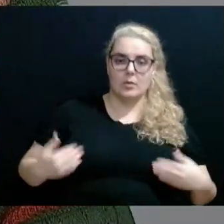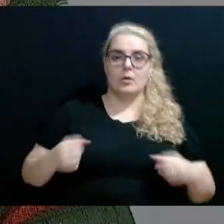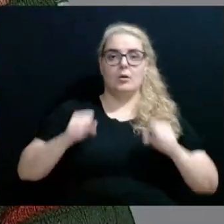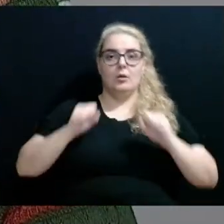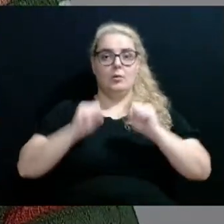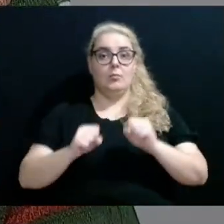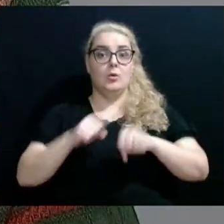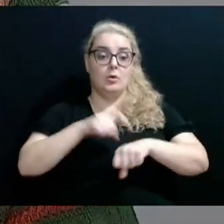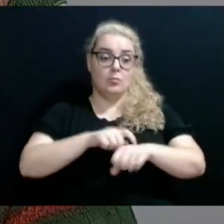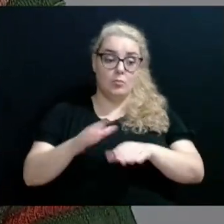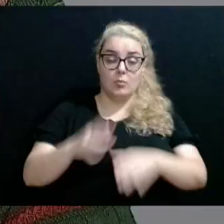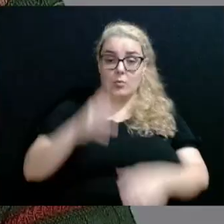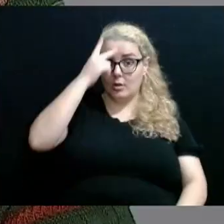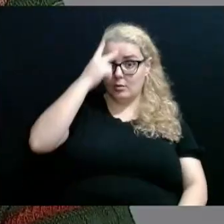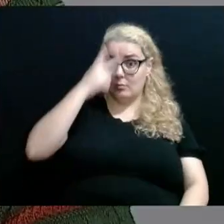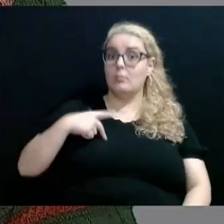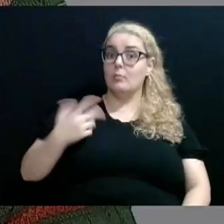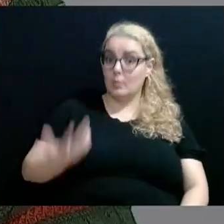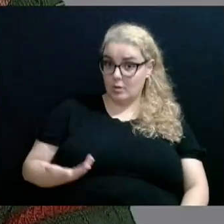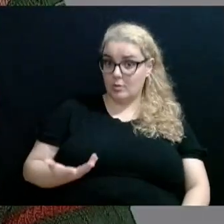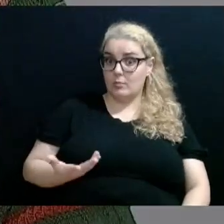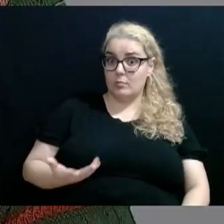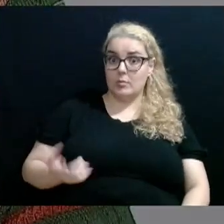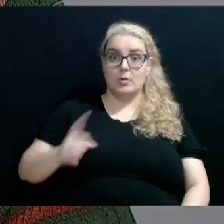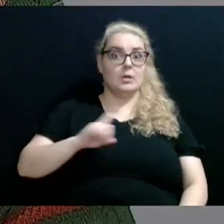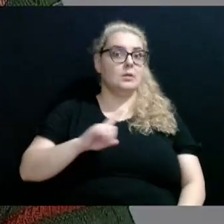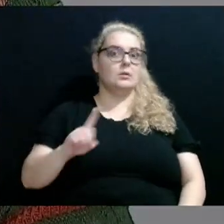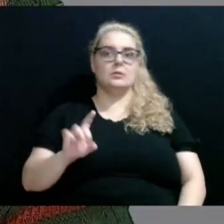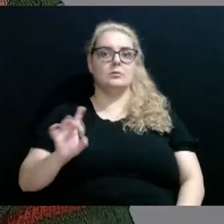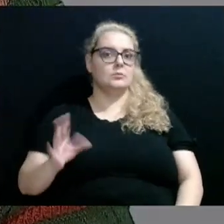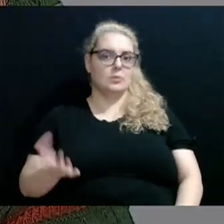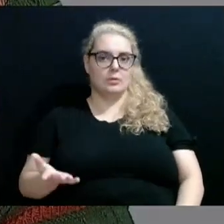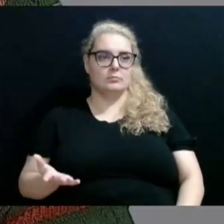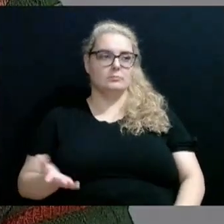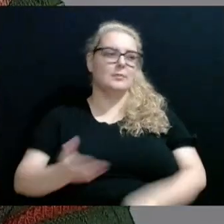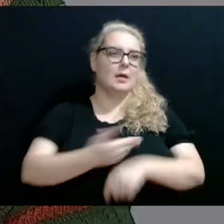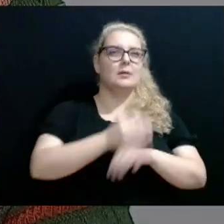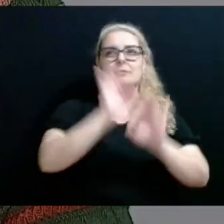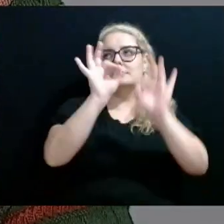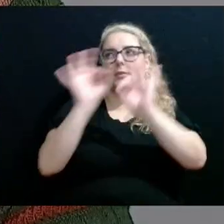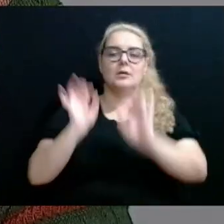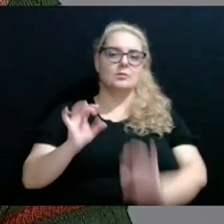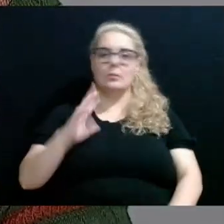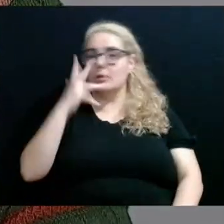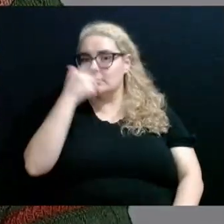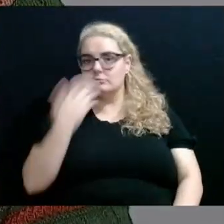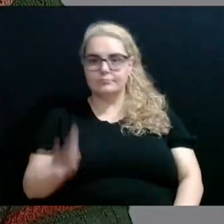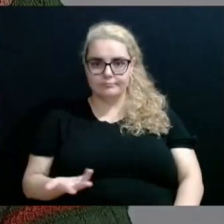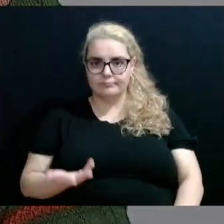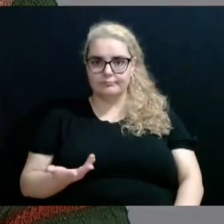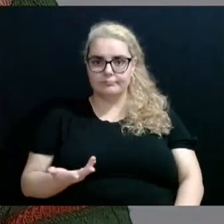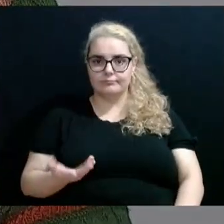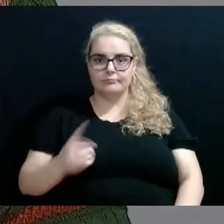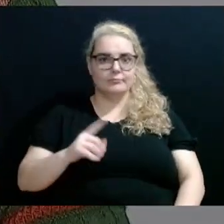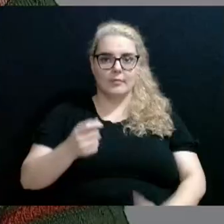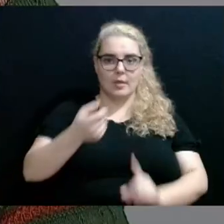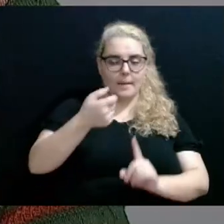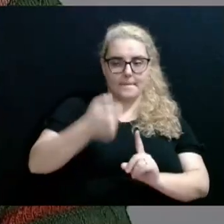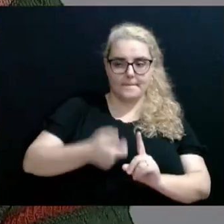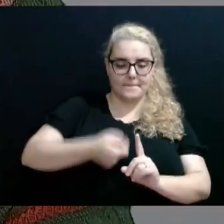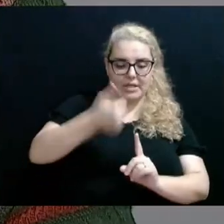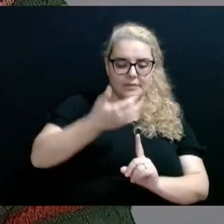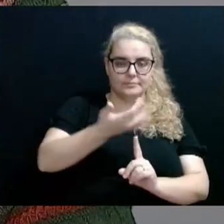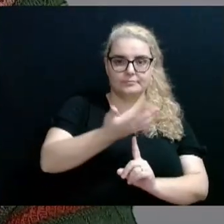momento seu. Então, não só para... Antes a gente usava muito para enfeitar. E geralmente a gente não queimava a vela. A gente deixava ela